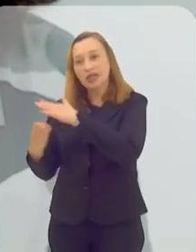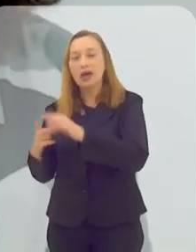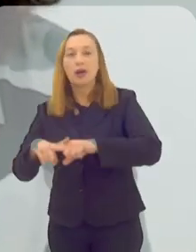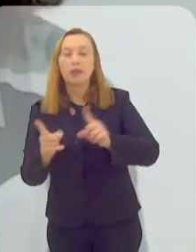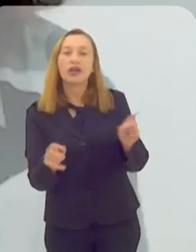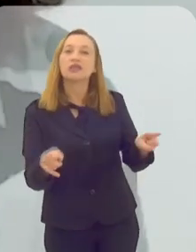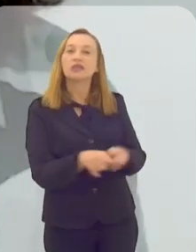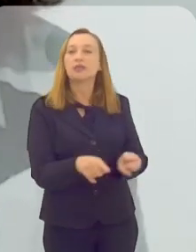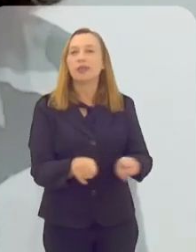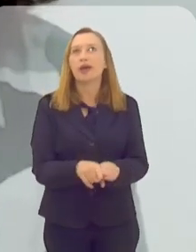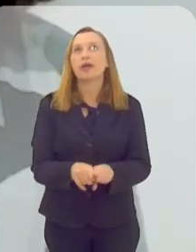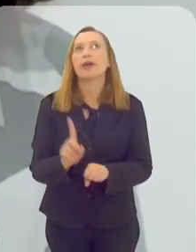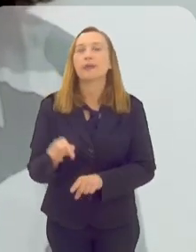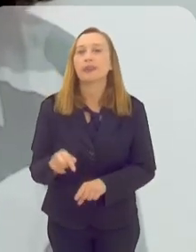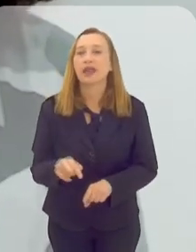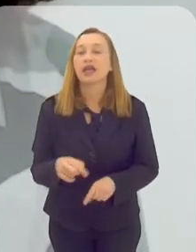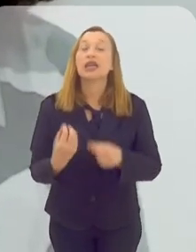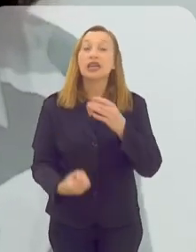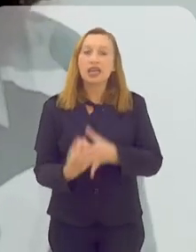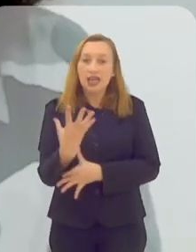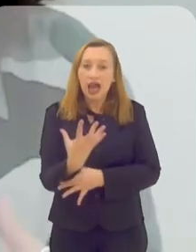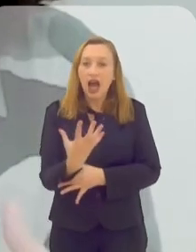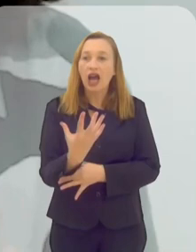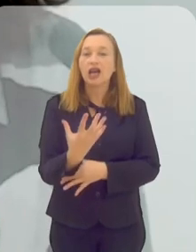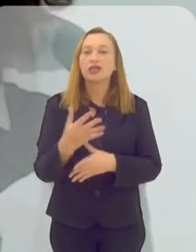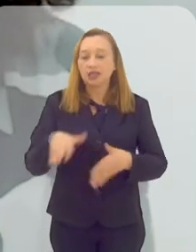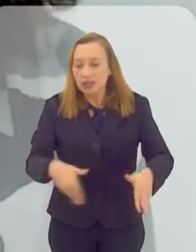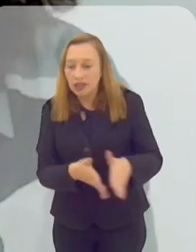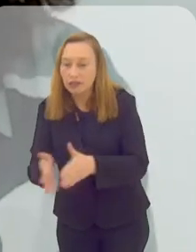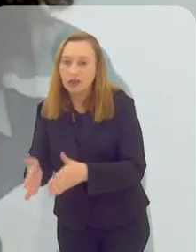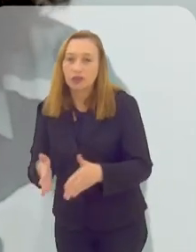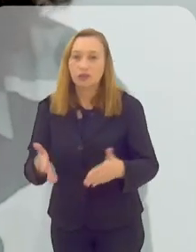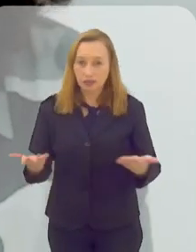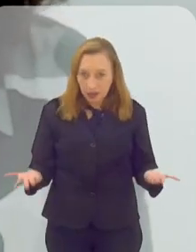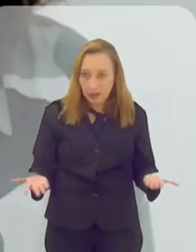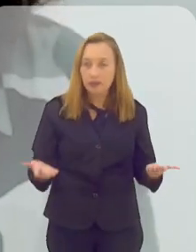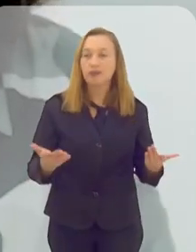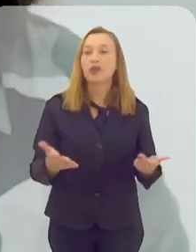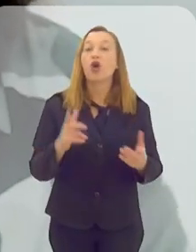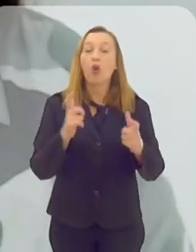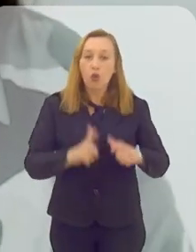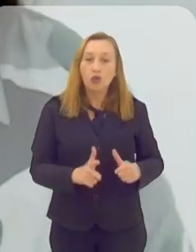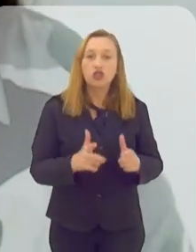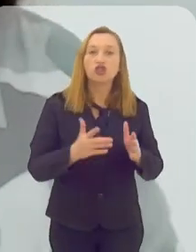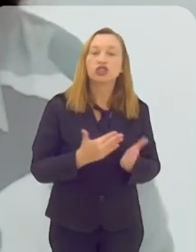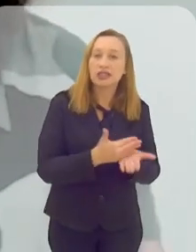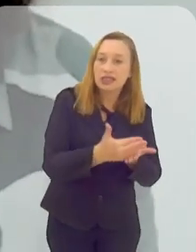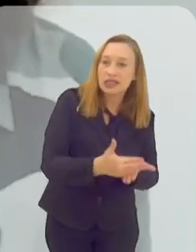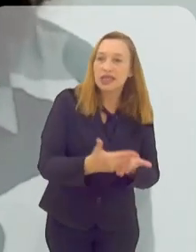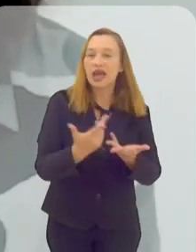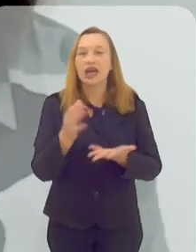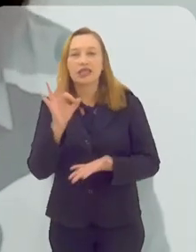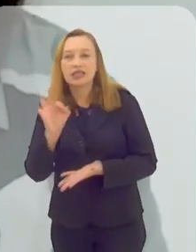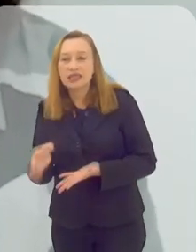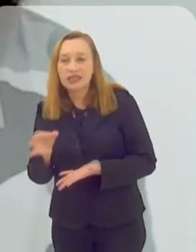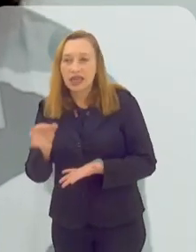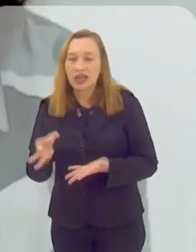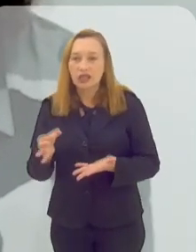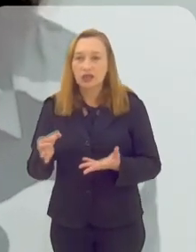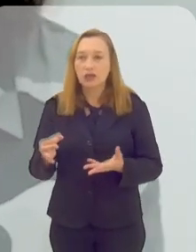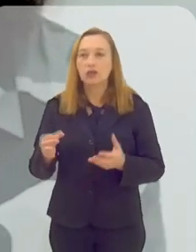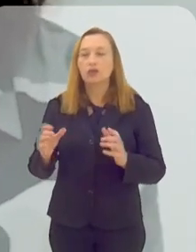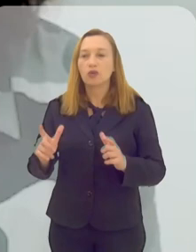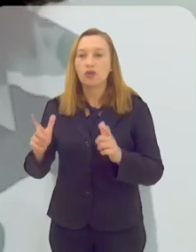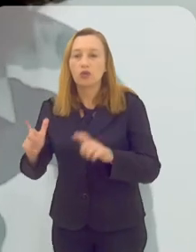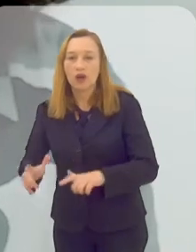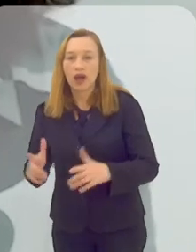empresas, mas é também uma forma de criar caminhos para isso, né? Por onde começar e que